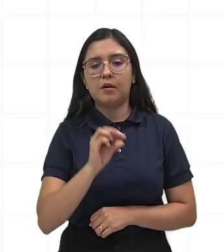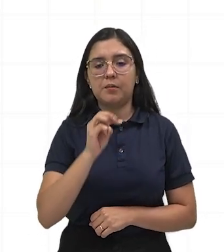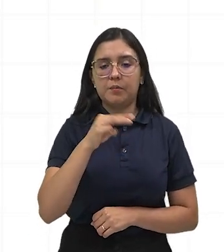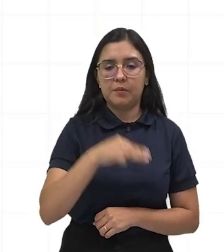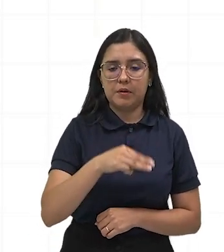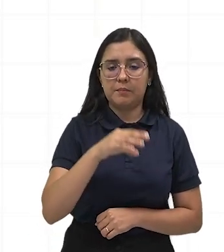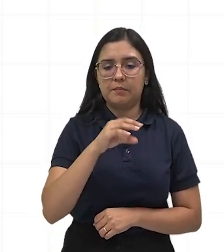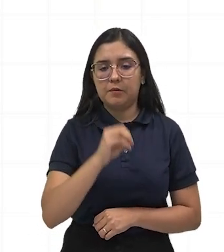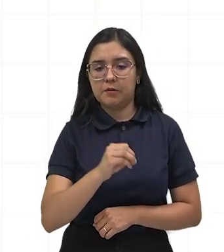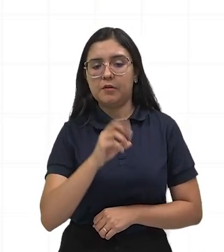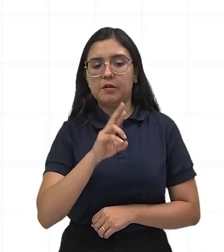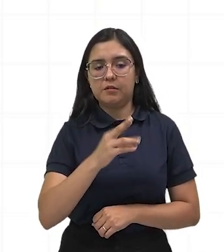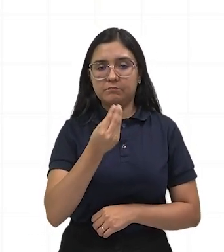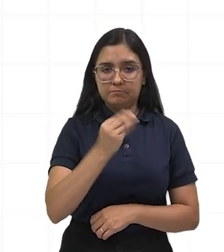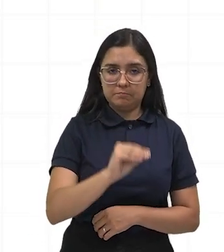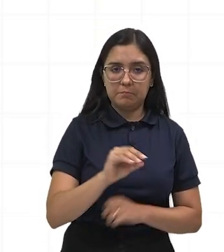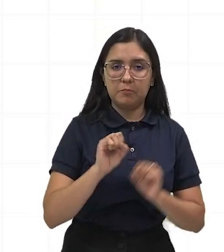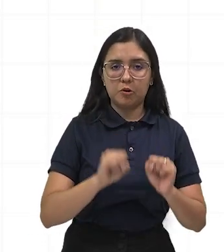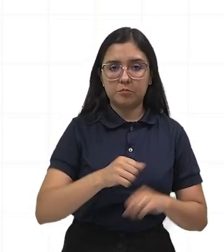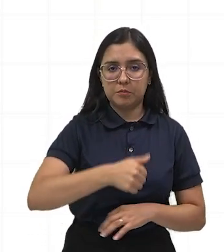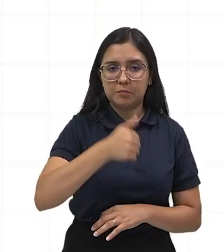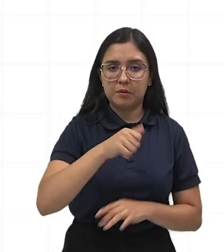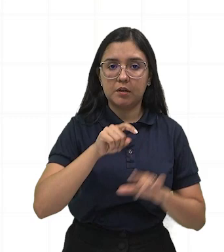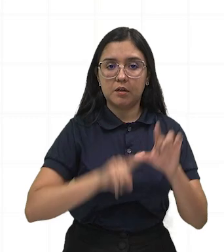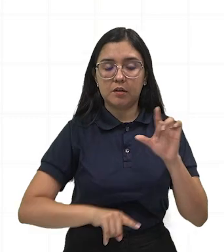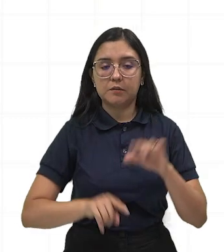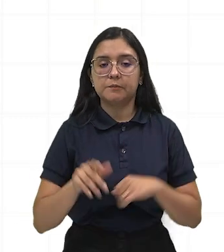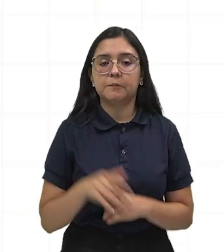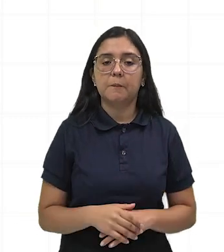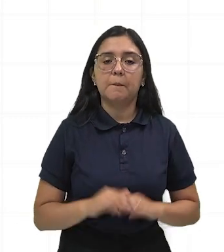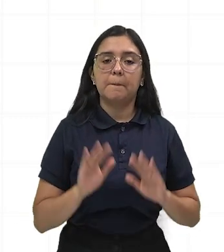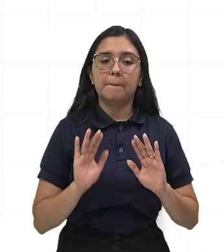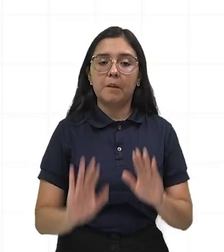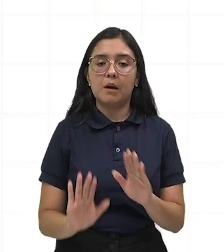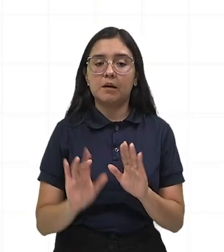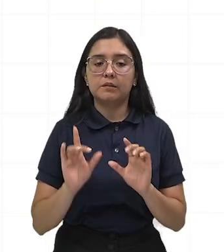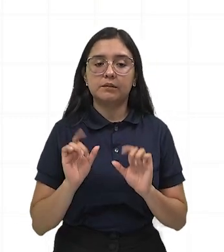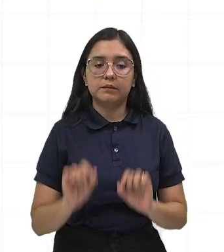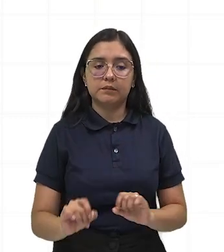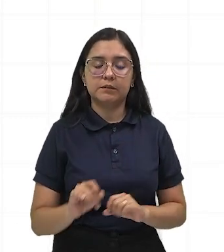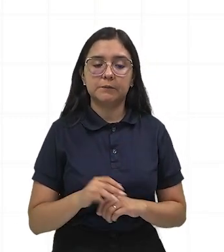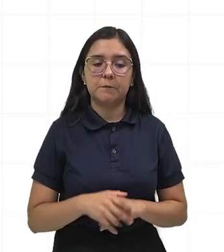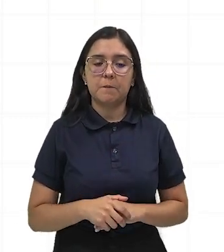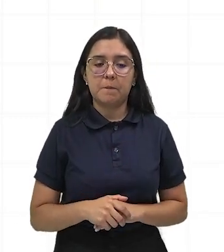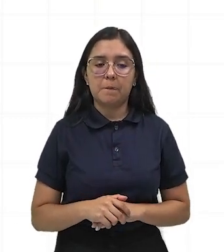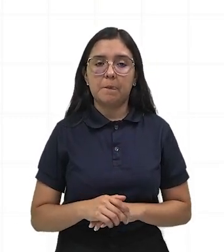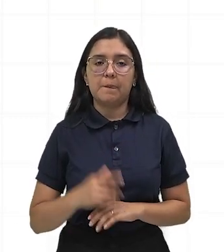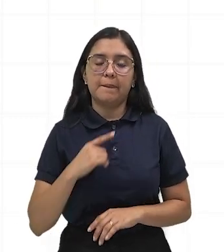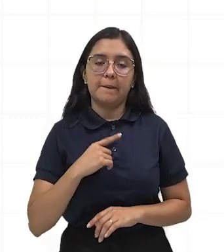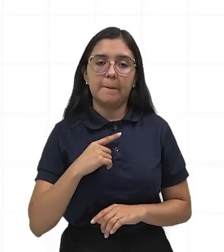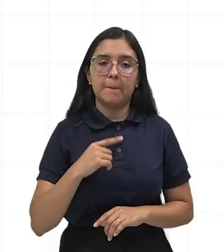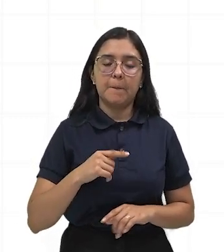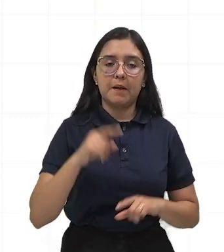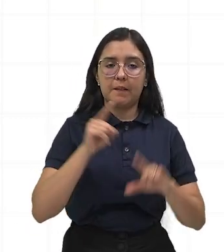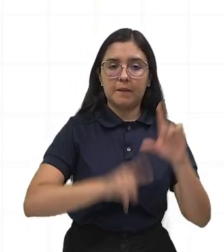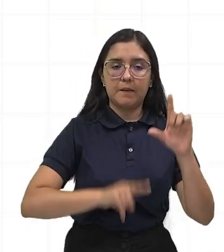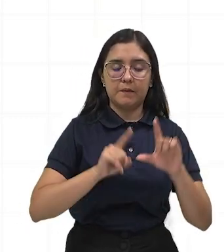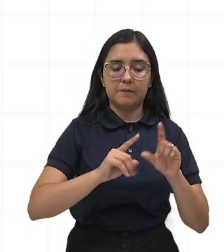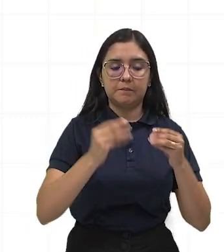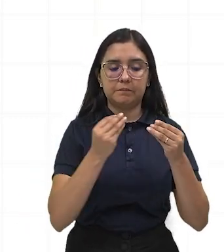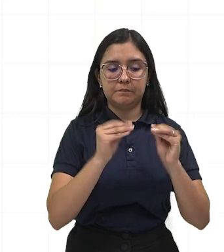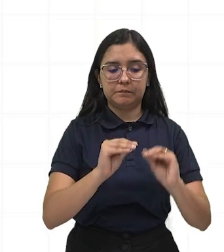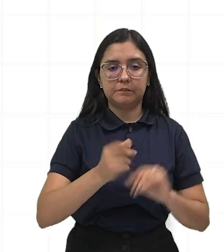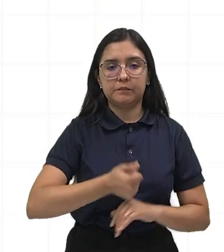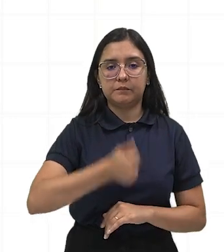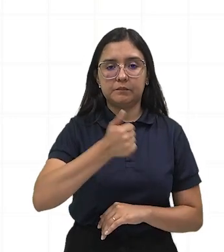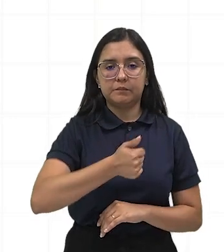vai passar o R. Porém, quando uma letra está ocupando a primeira posição, né, como nós